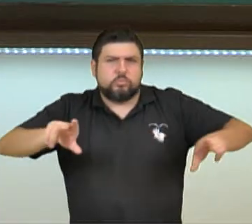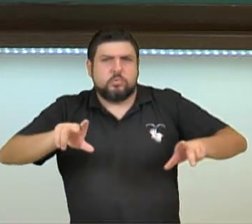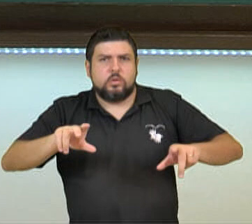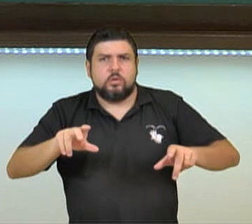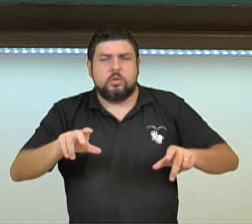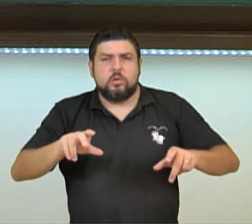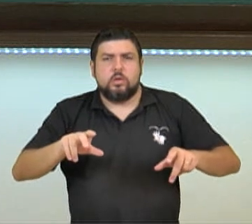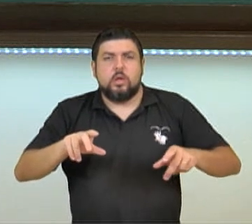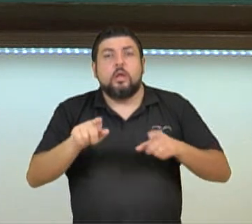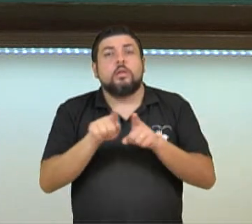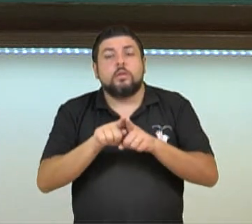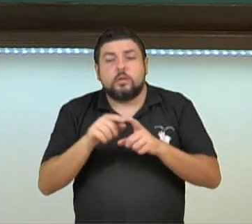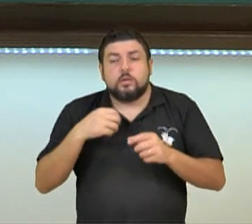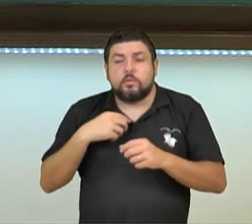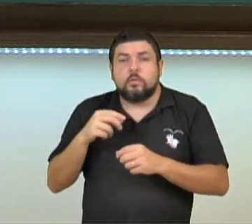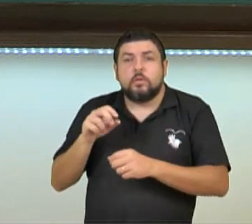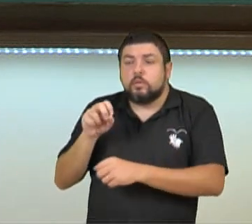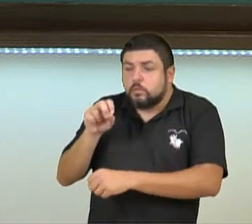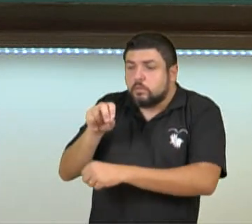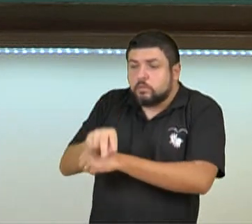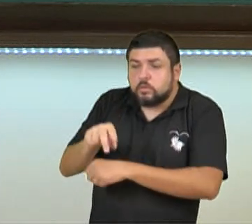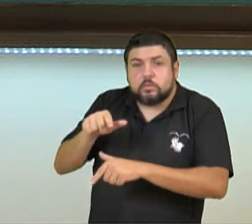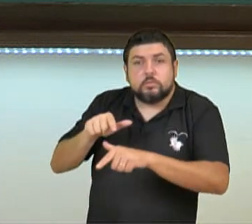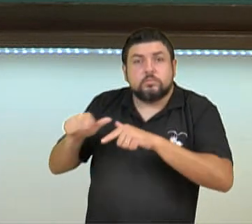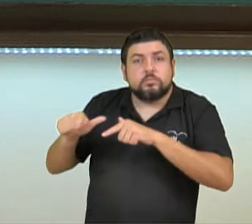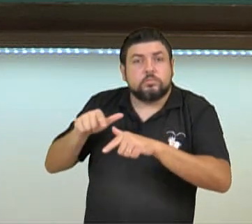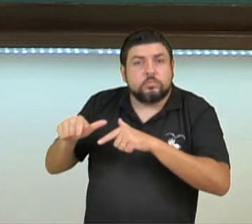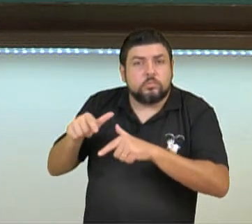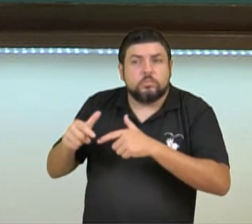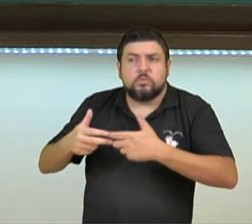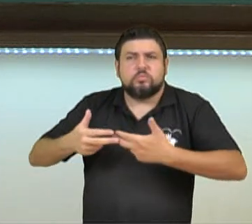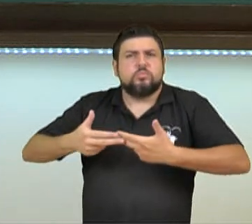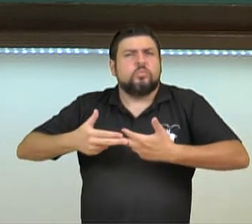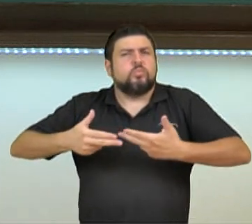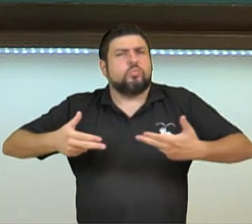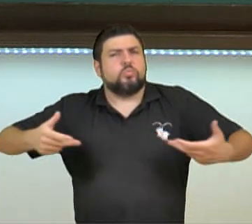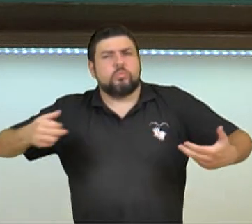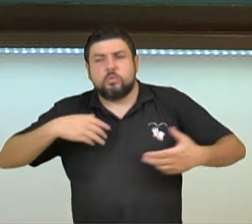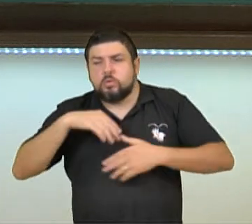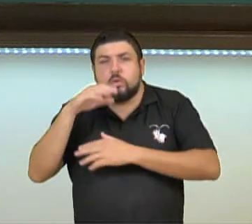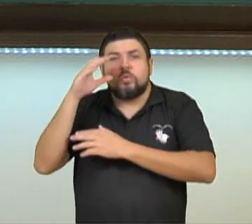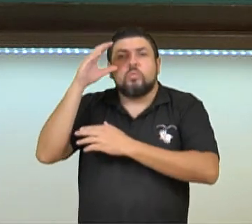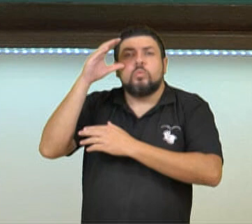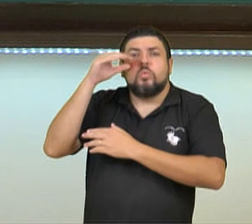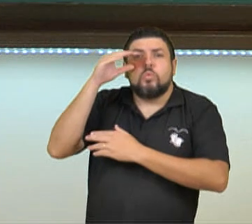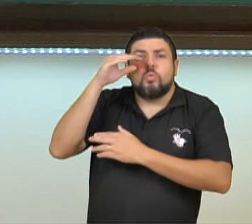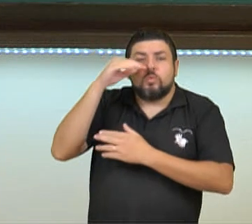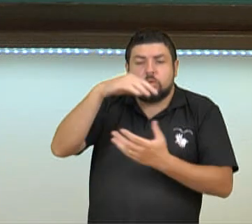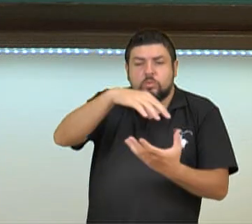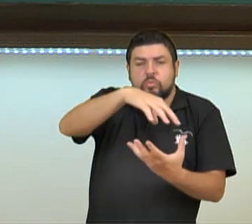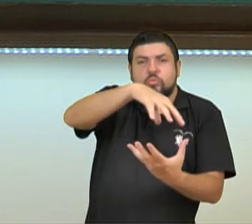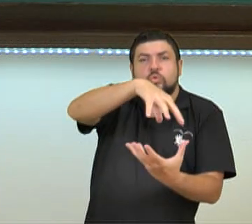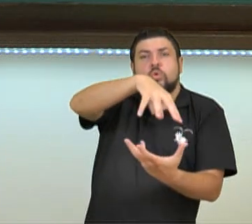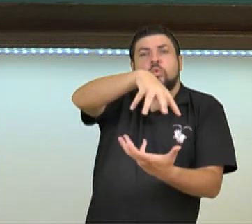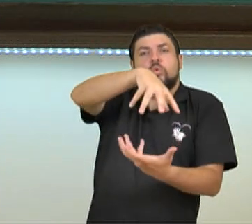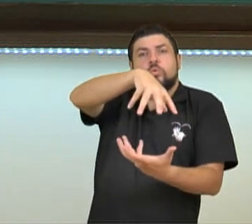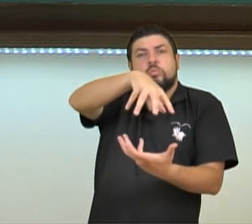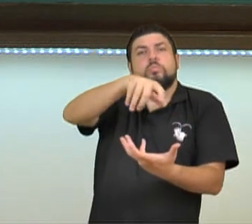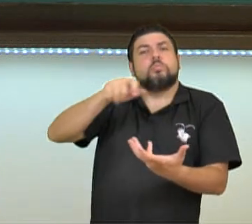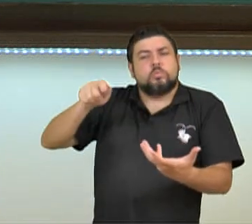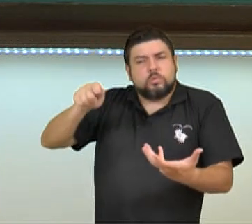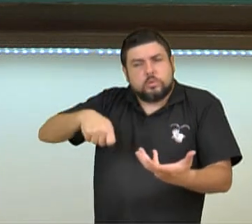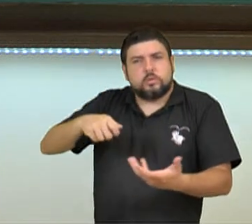emprego, moradia, estudo e também curiosidade por esse mundo que nos acolhe tão bem em nossa